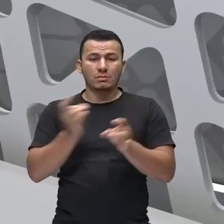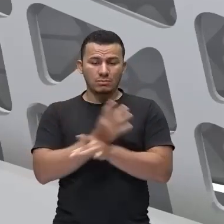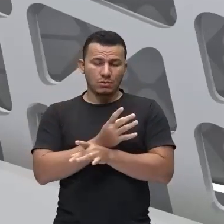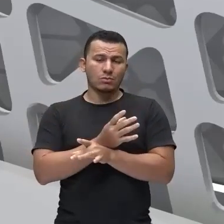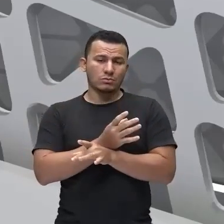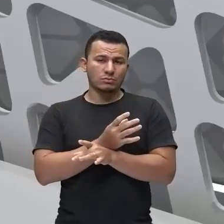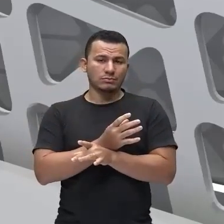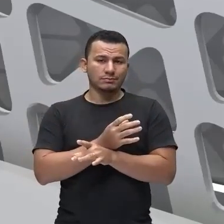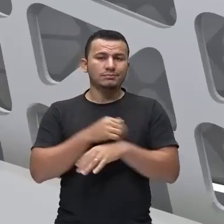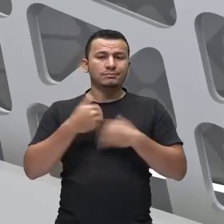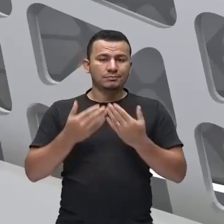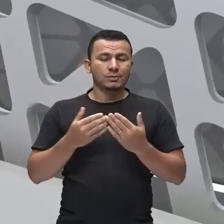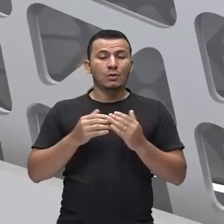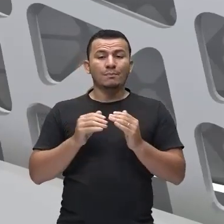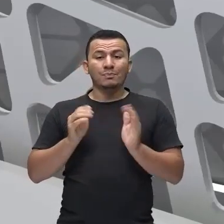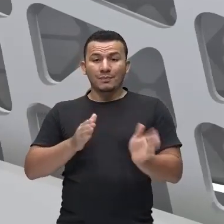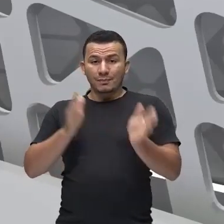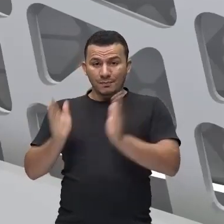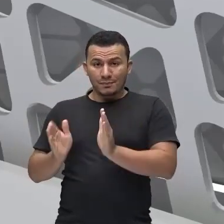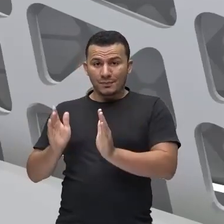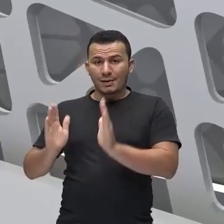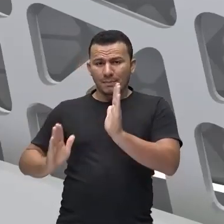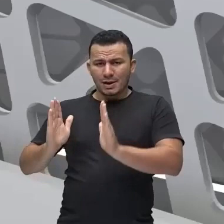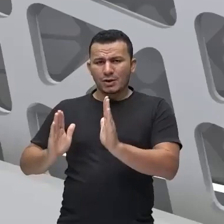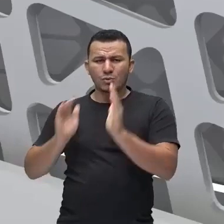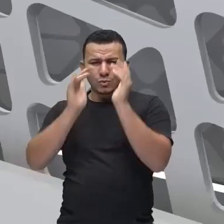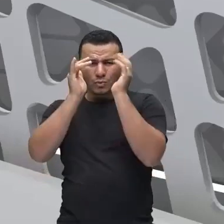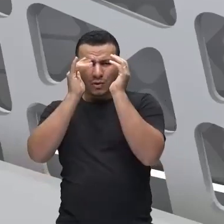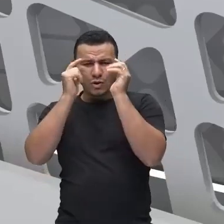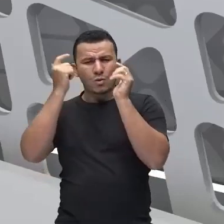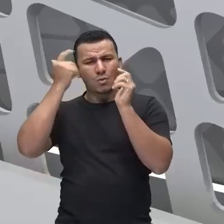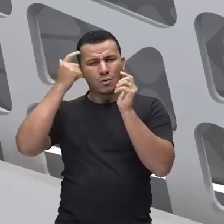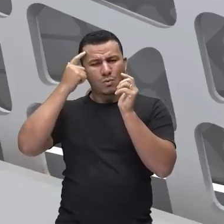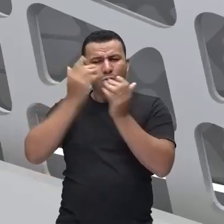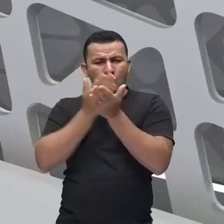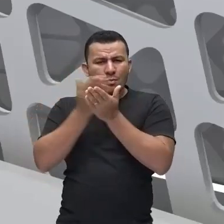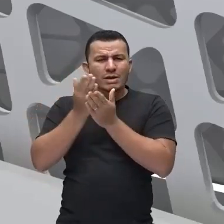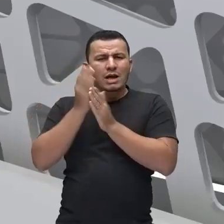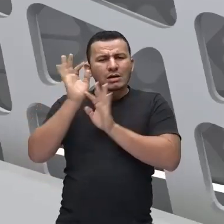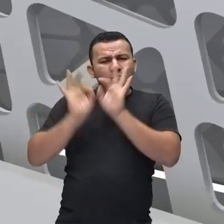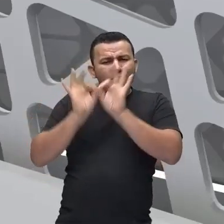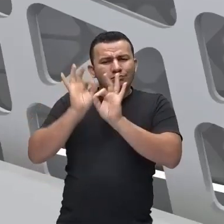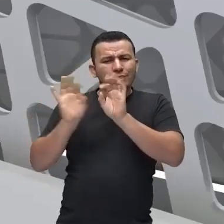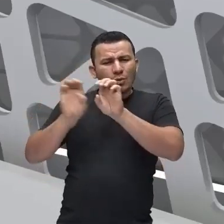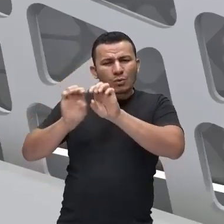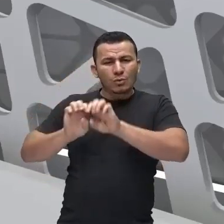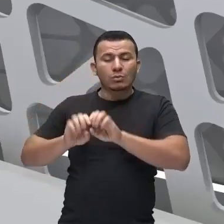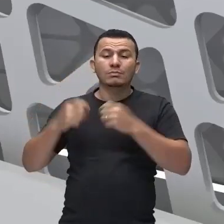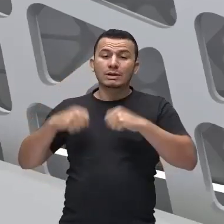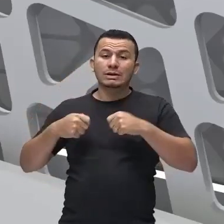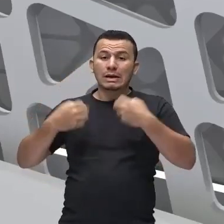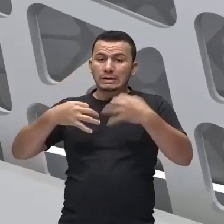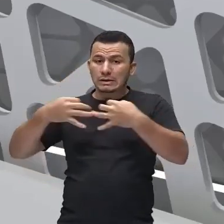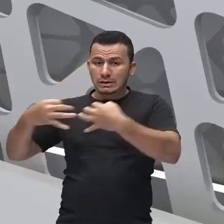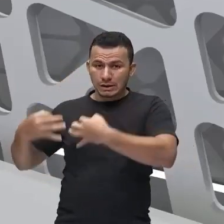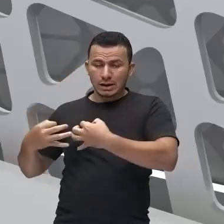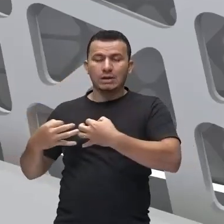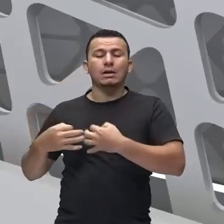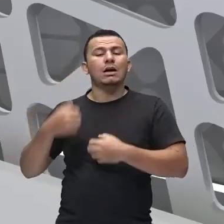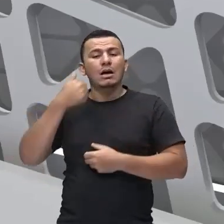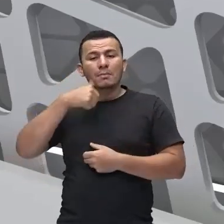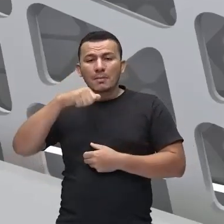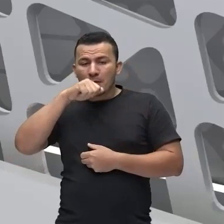formado. Nessa etapa é fundamental que ocorra de uma forma correta, né, que essa mãe esteja aí,